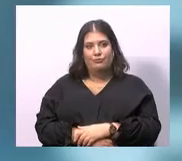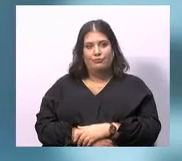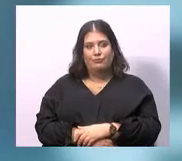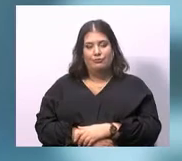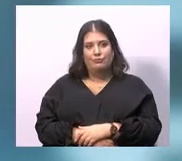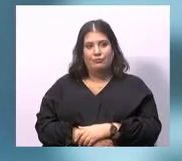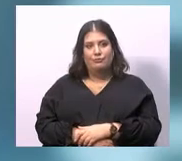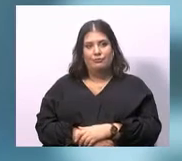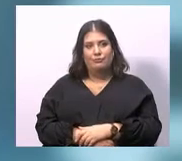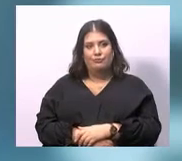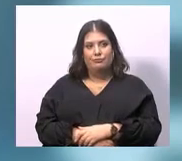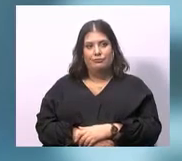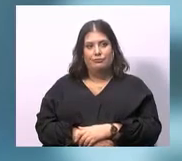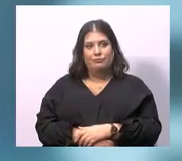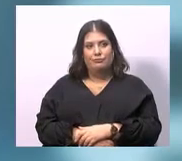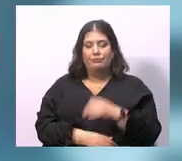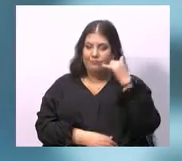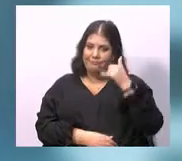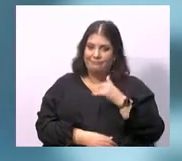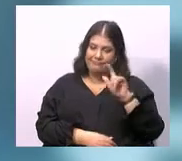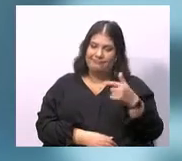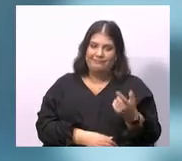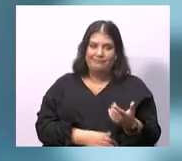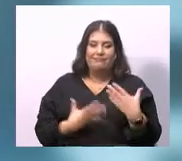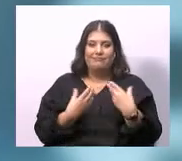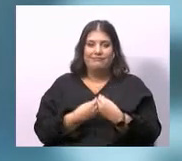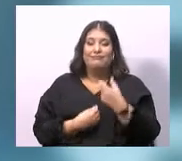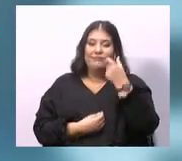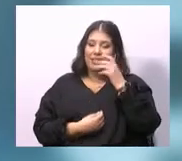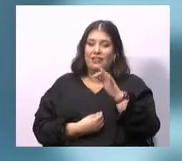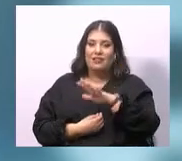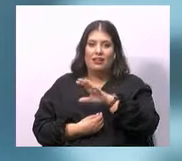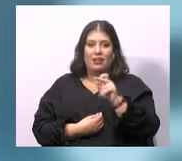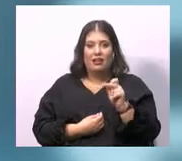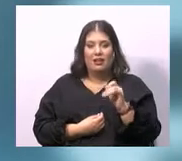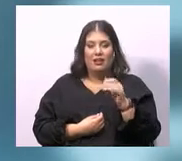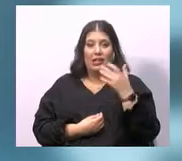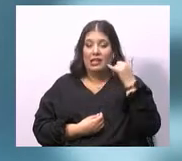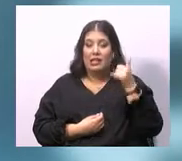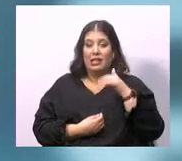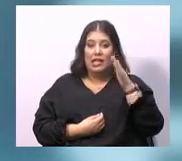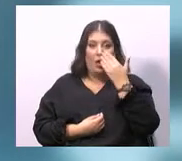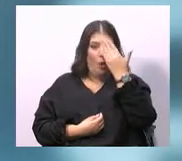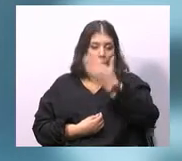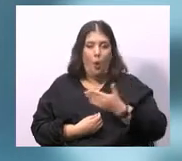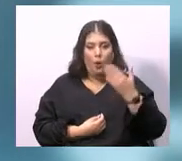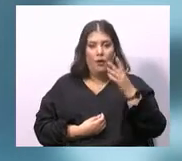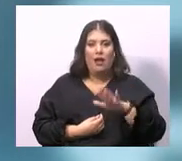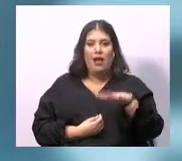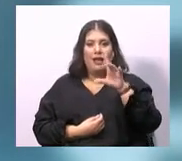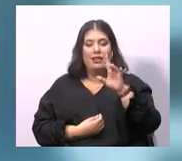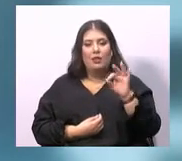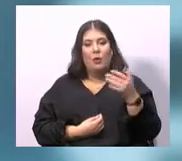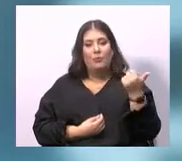por esta questão. Vamos atender mais uma chamada. Junta-se a nós a Fátima Ribeiro, Liga de Gondomar, e tem 64 anos. Seja bem-vinda ao